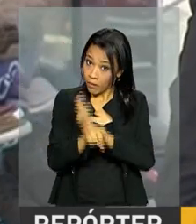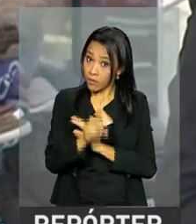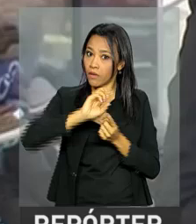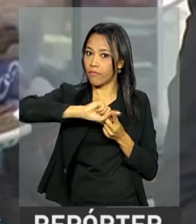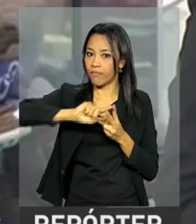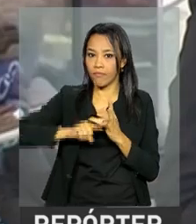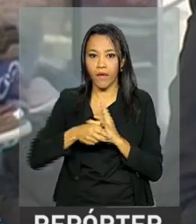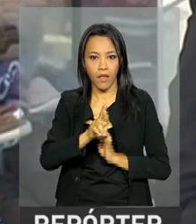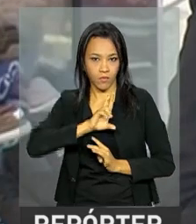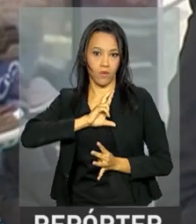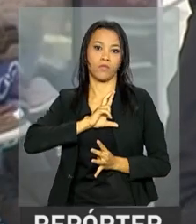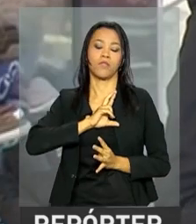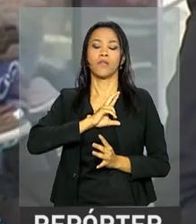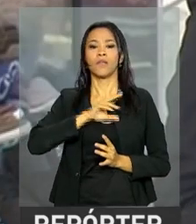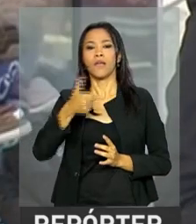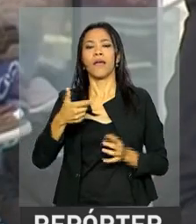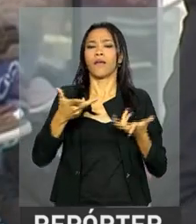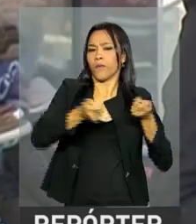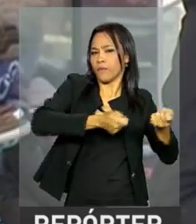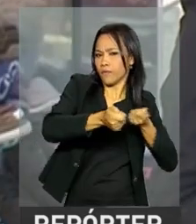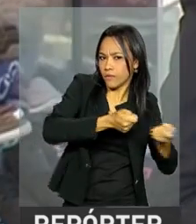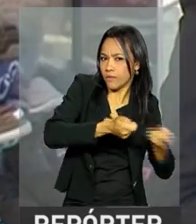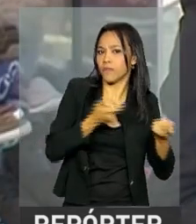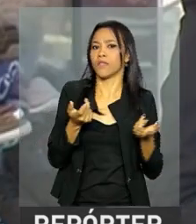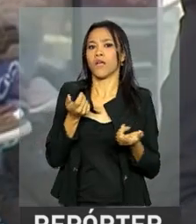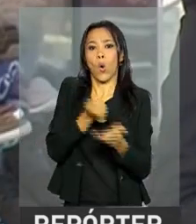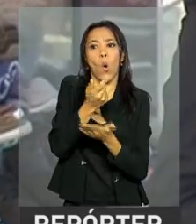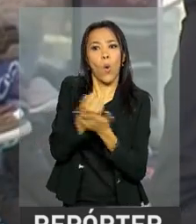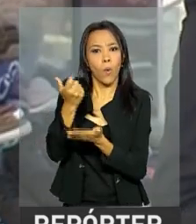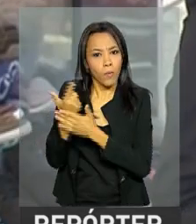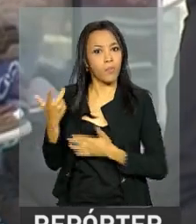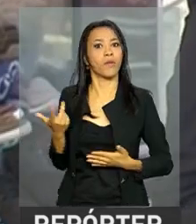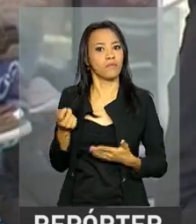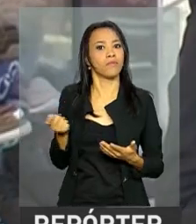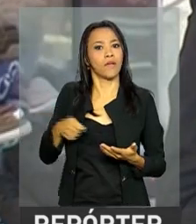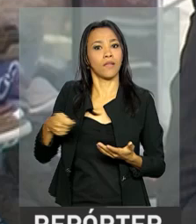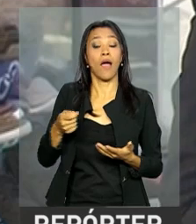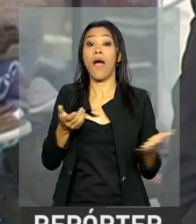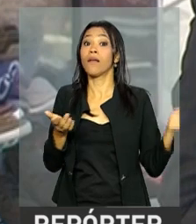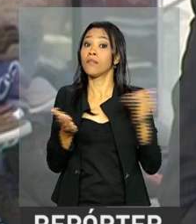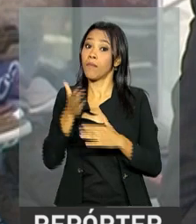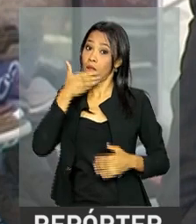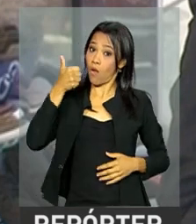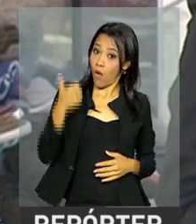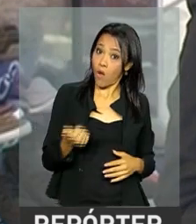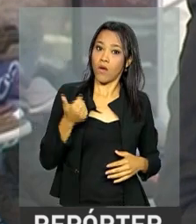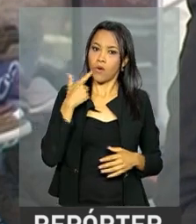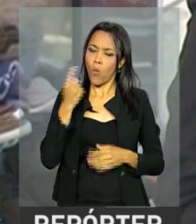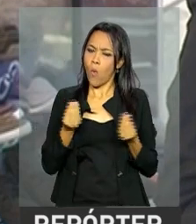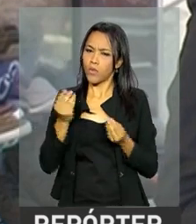resposta e elas vão desde mais estabilidade e aumento do poder de compra dos consum até melhores condições de